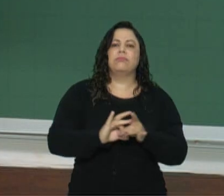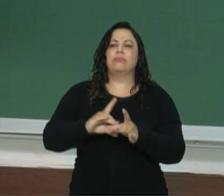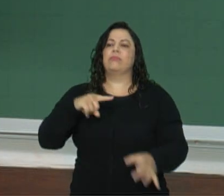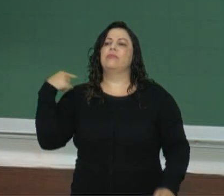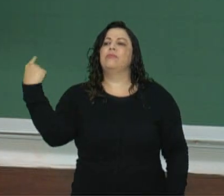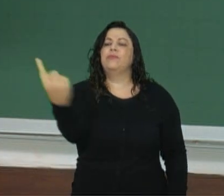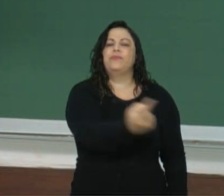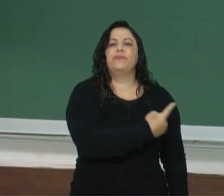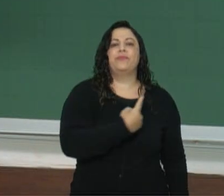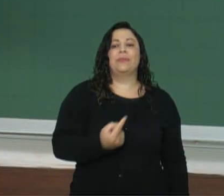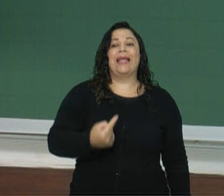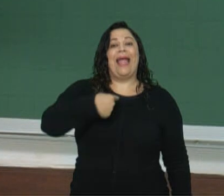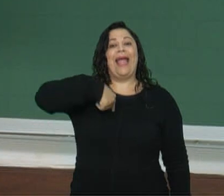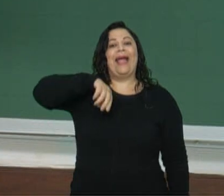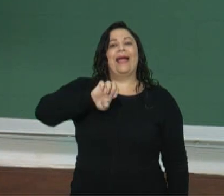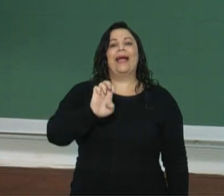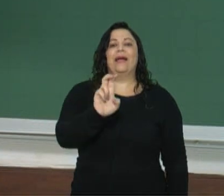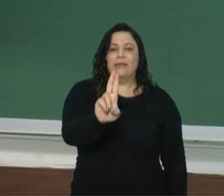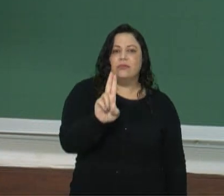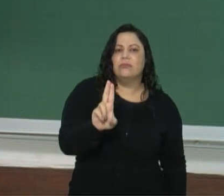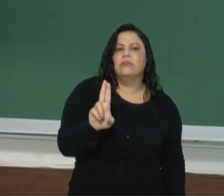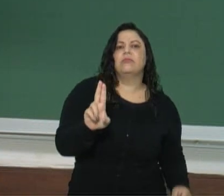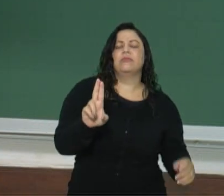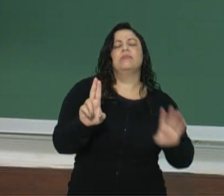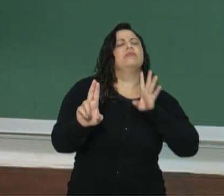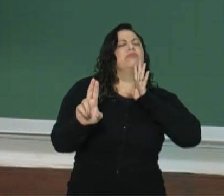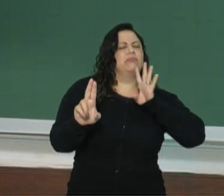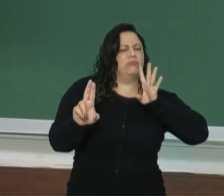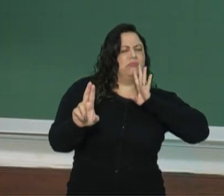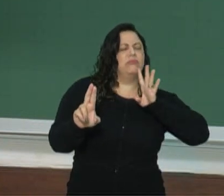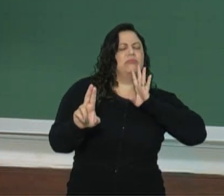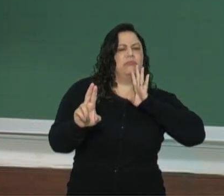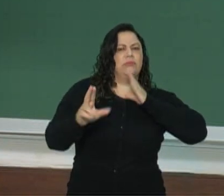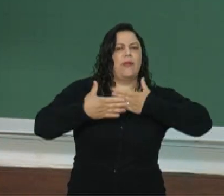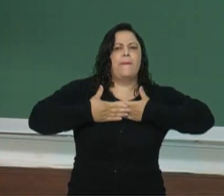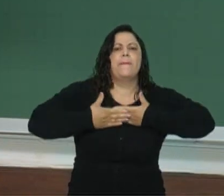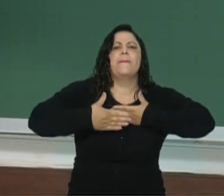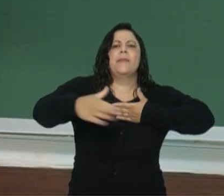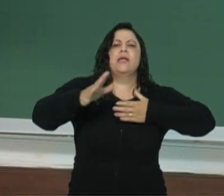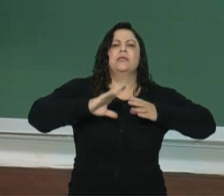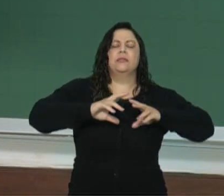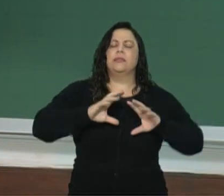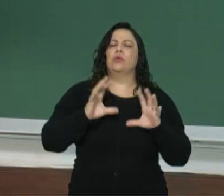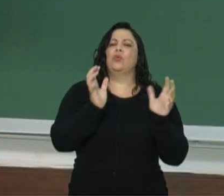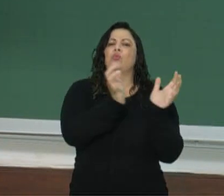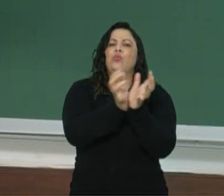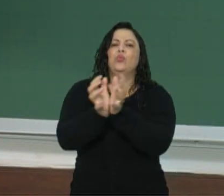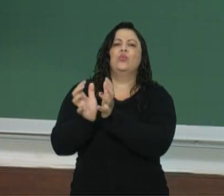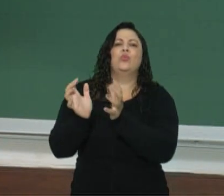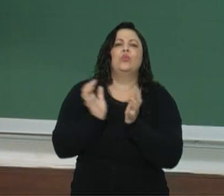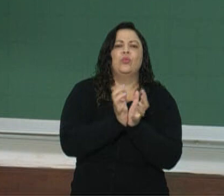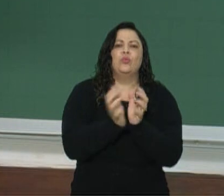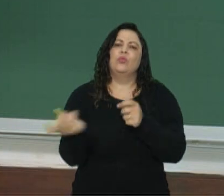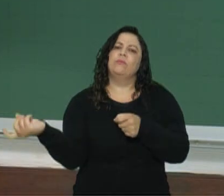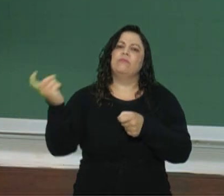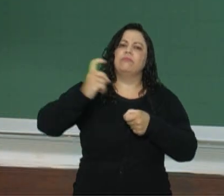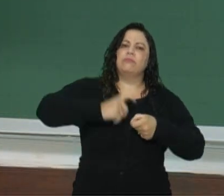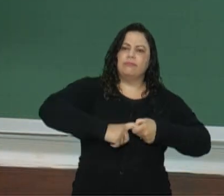eu, enquanto indivíduo, me reconheço somente a partir do grupo a qual eu pertenço